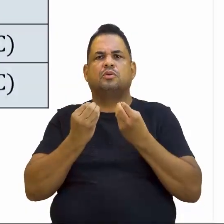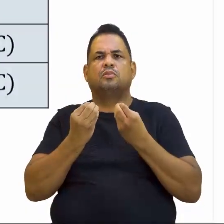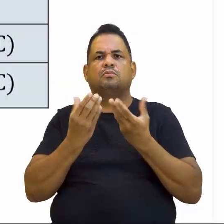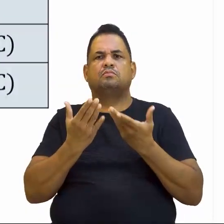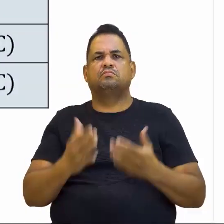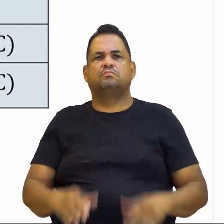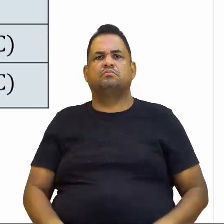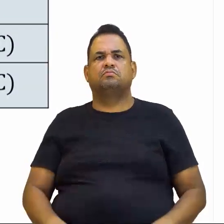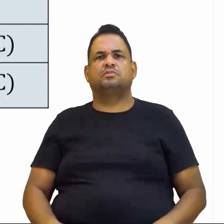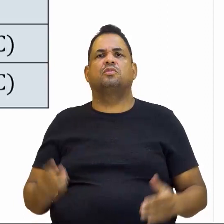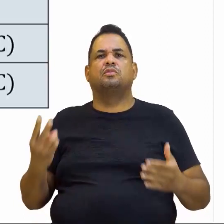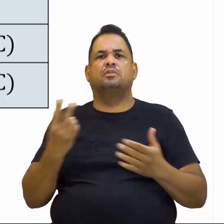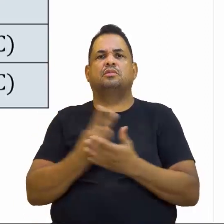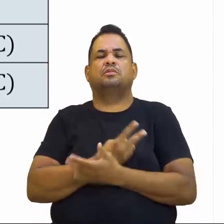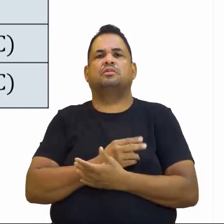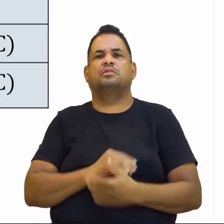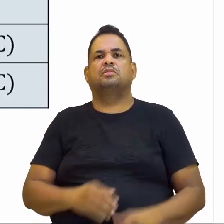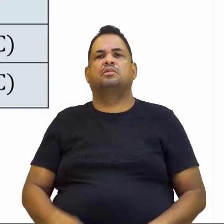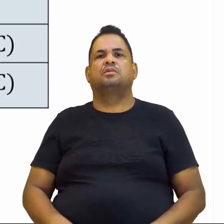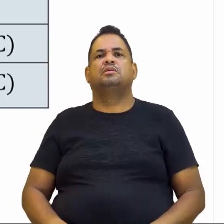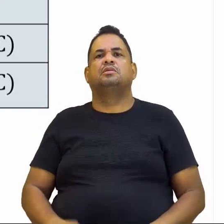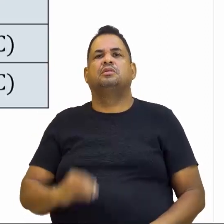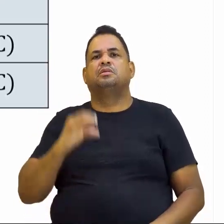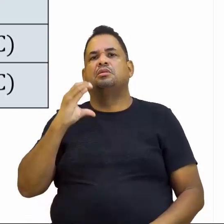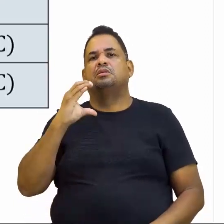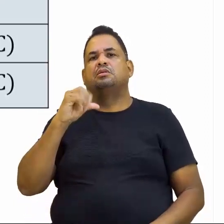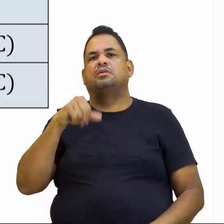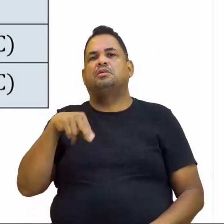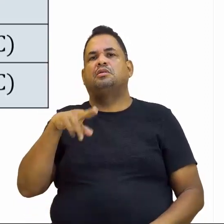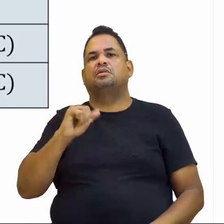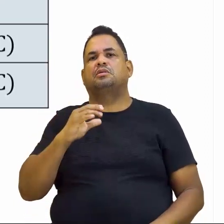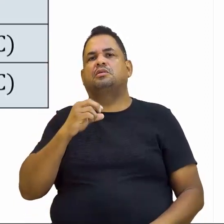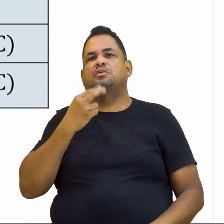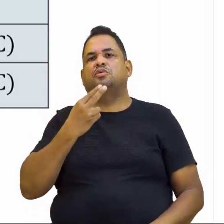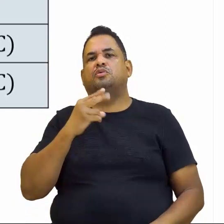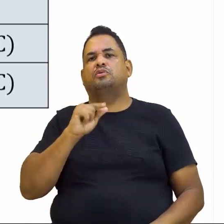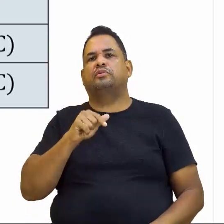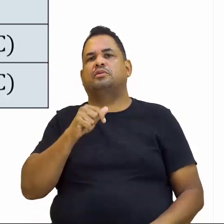ela. A densidade do cloreto de sódio é de